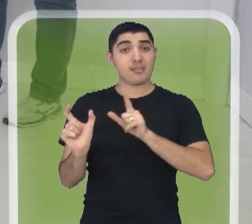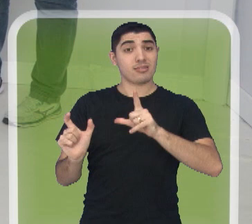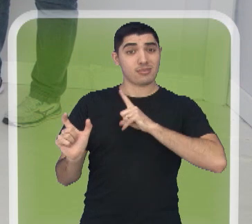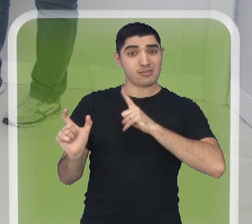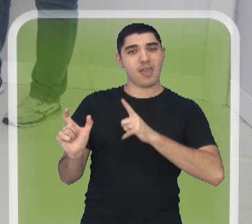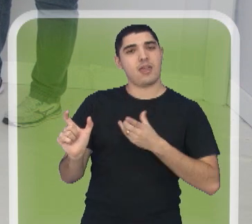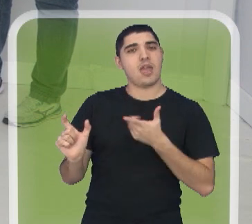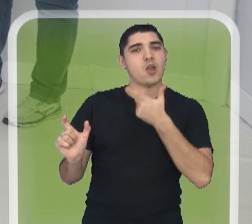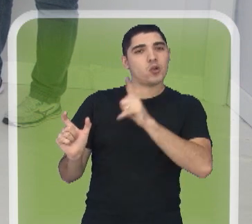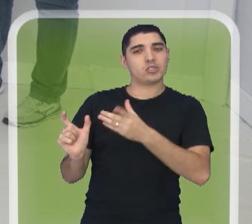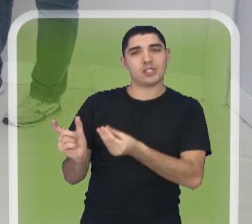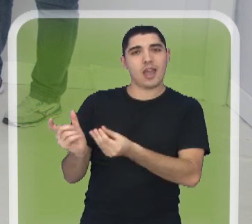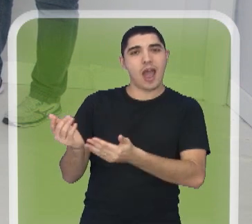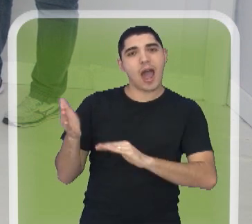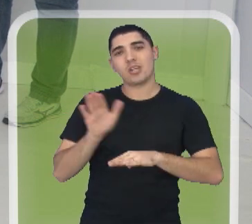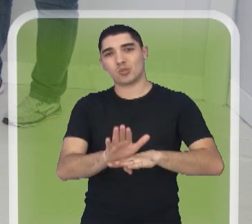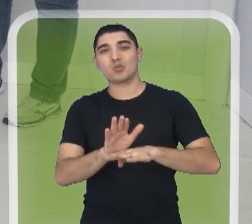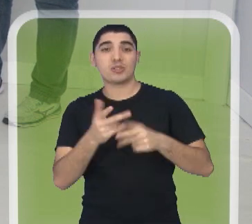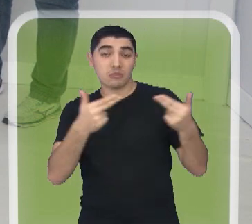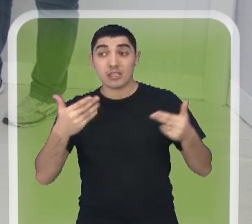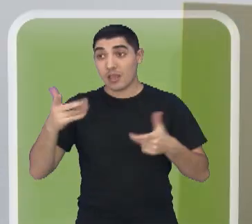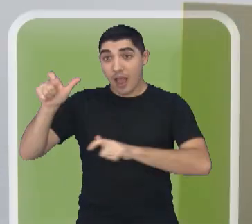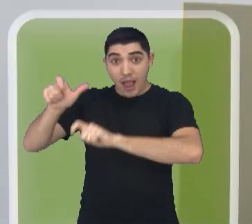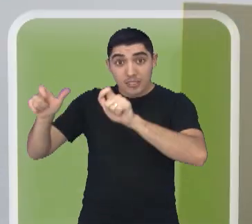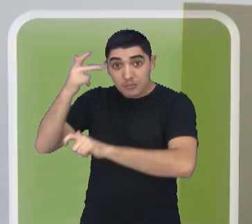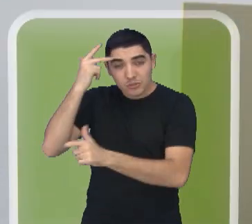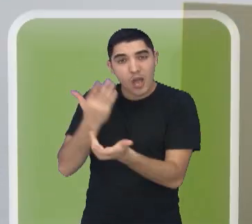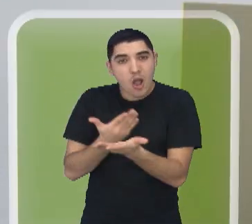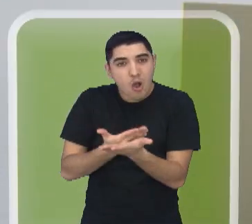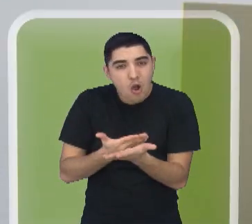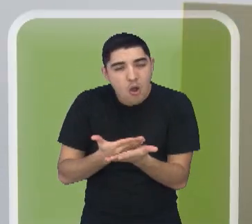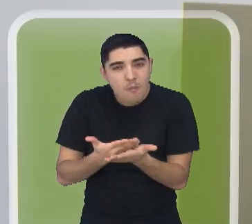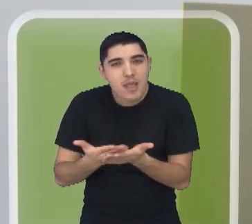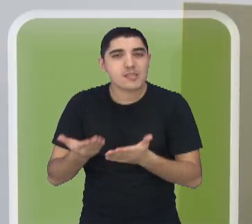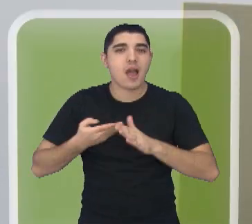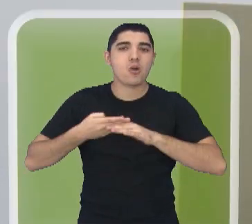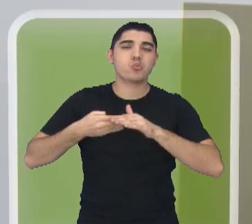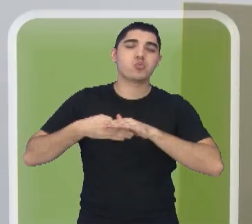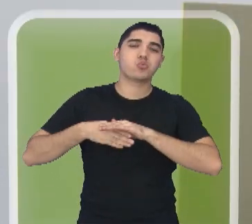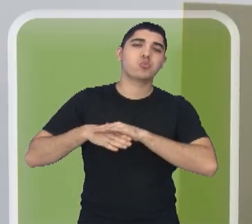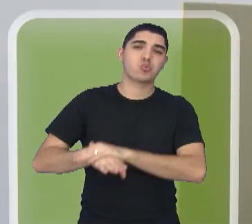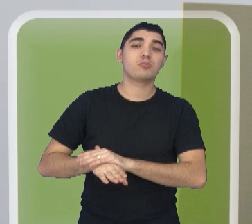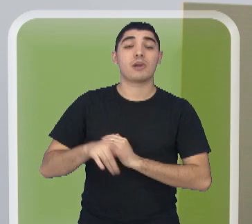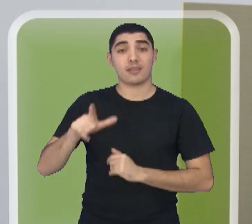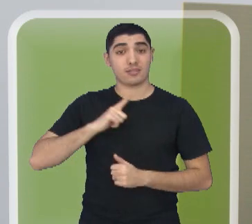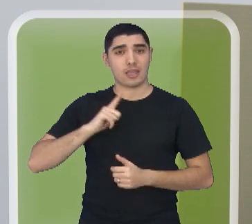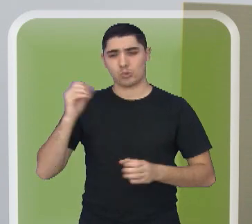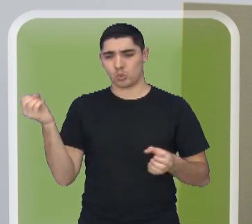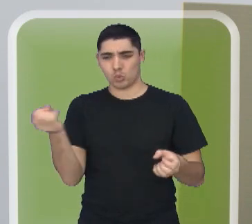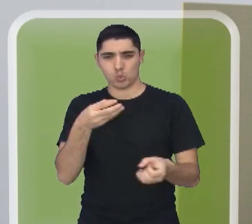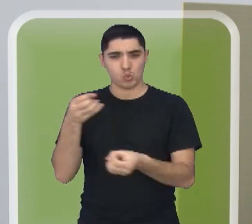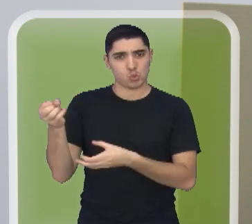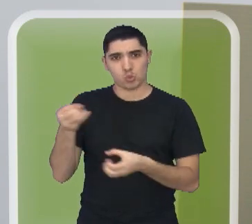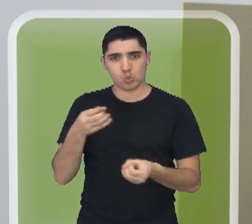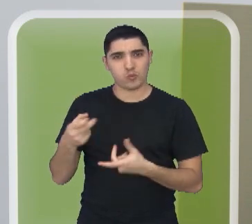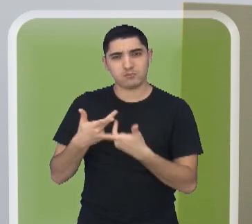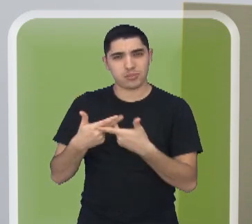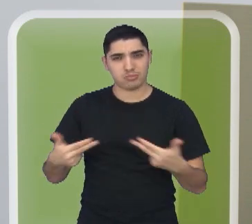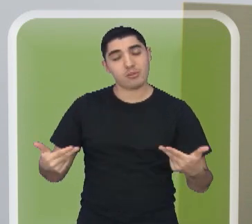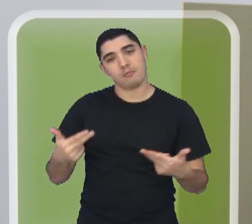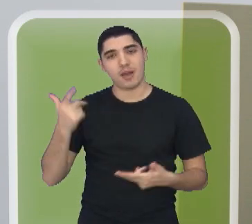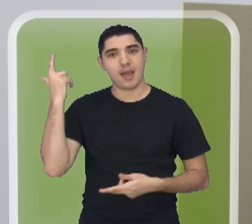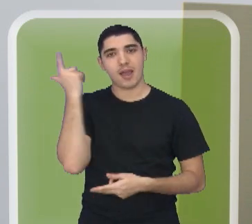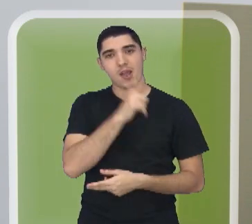torcedor está acostumando, né, a fazer parte dessas inovações aí que nós estamos trazendo, para que realmente ele tenha